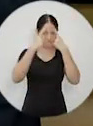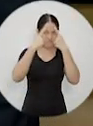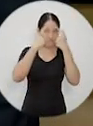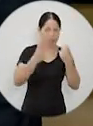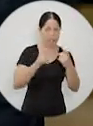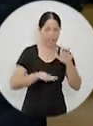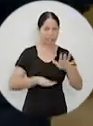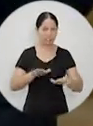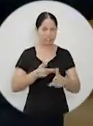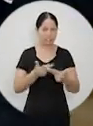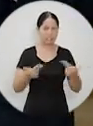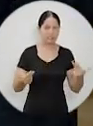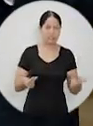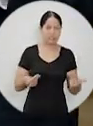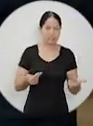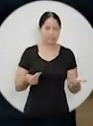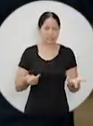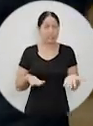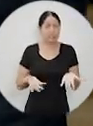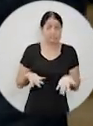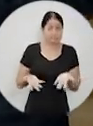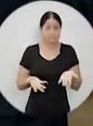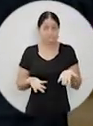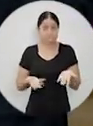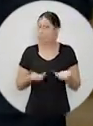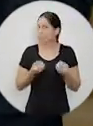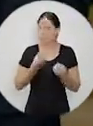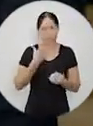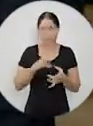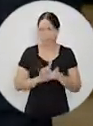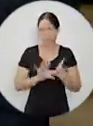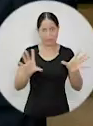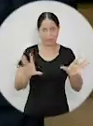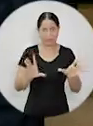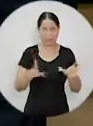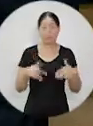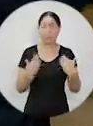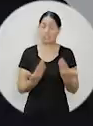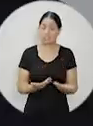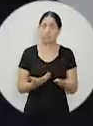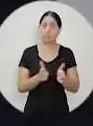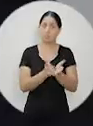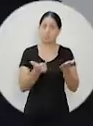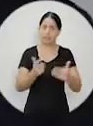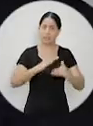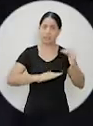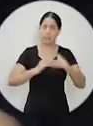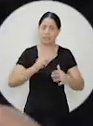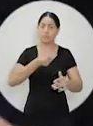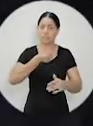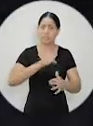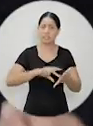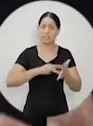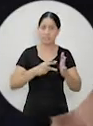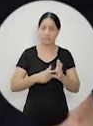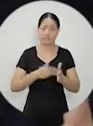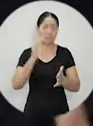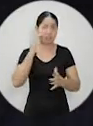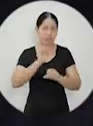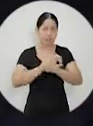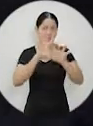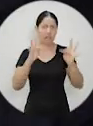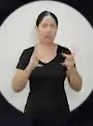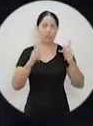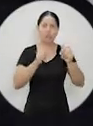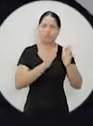violento, agressivo. Isso claramente não serve à liberdade. Então, jornalismo é isso, jornalismo é ouvir as partes, como nós,